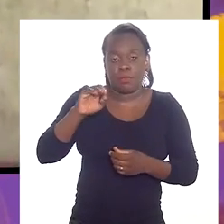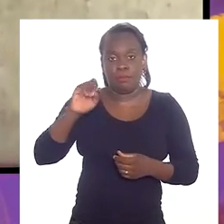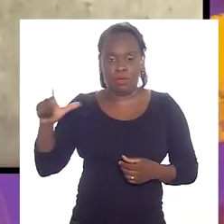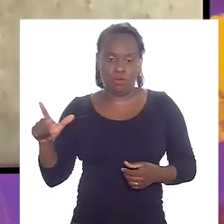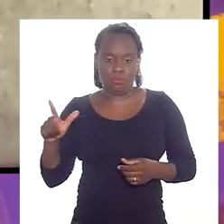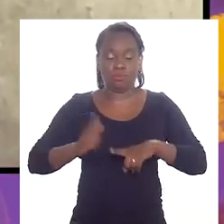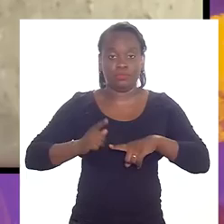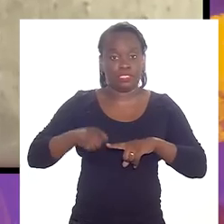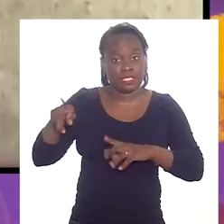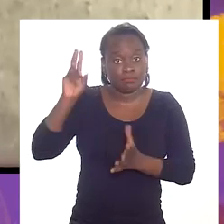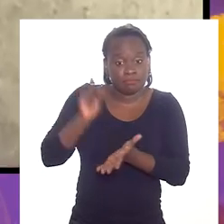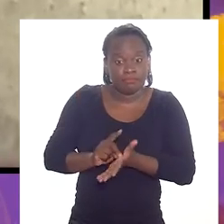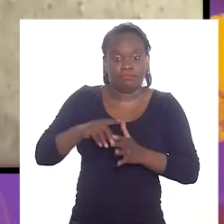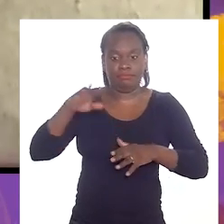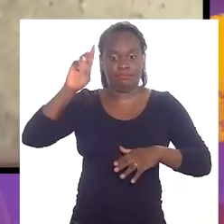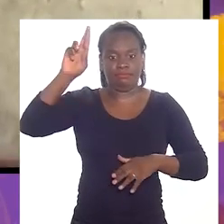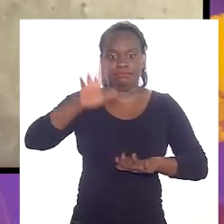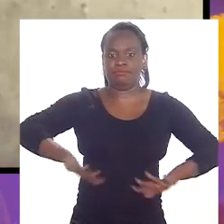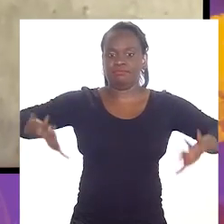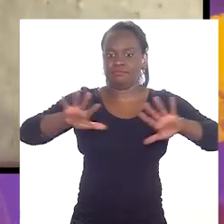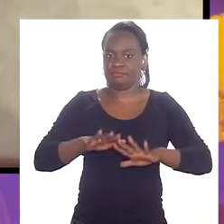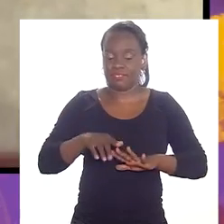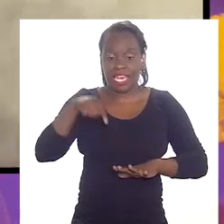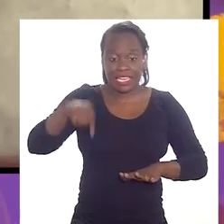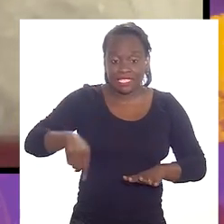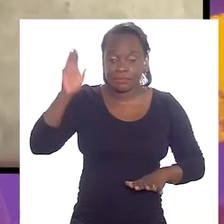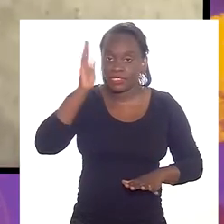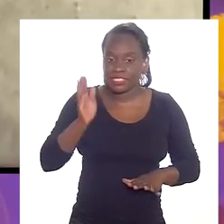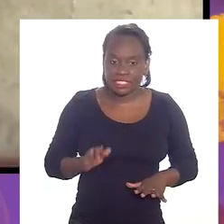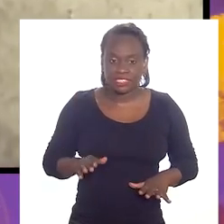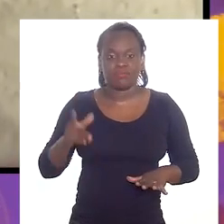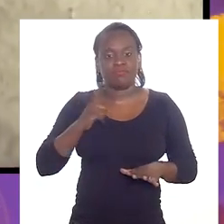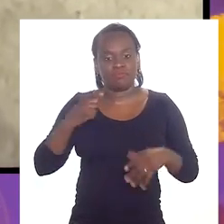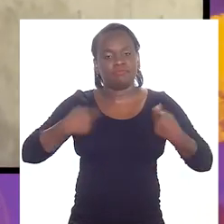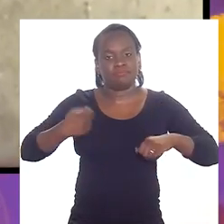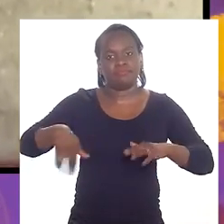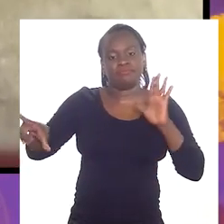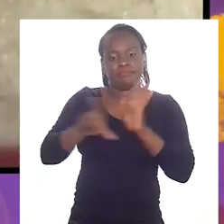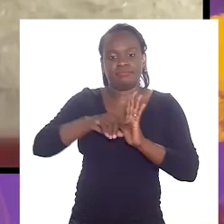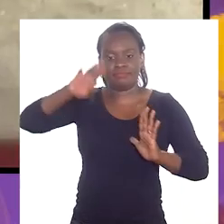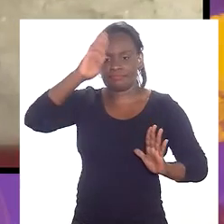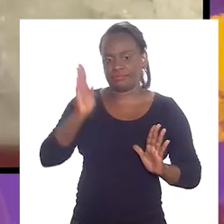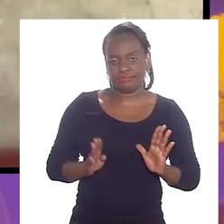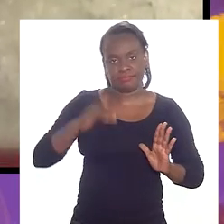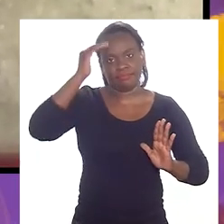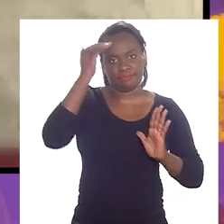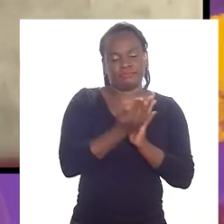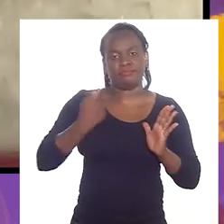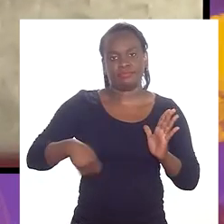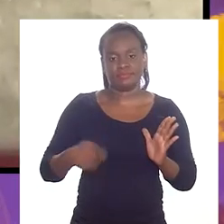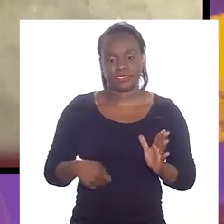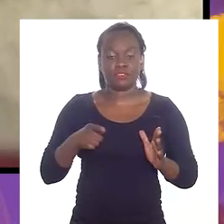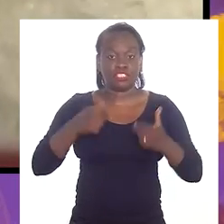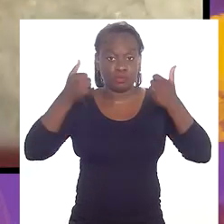onde ela realmente é a dona do pedaço aqui no Brasil nós temos que seguir as leis brasileiros